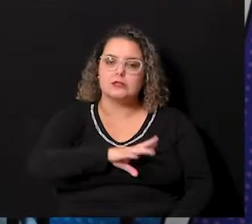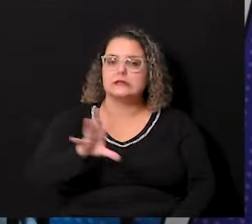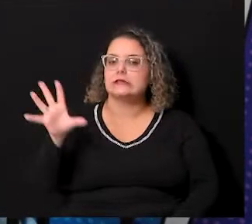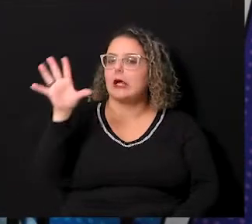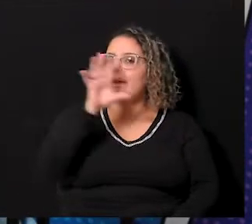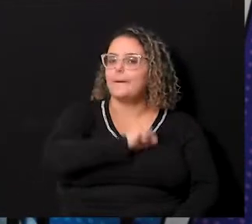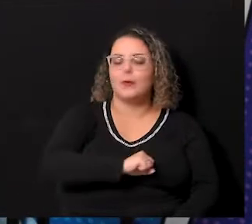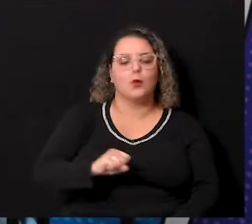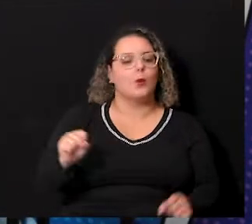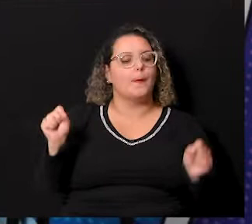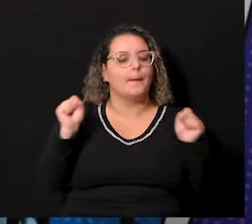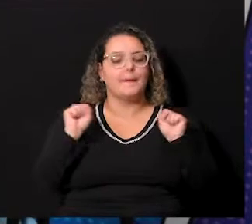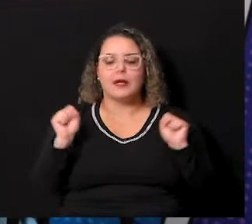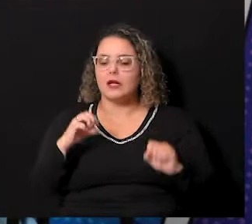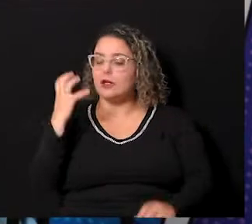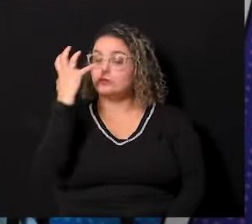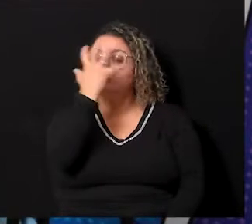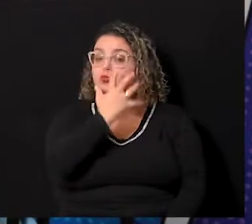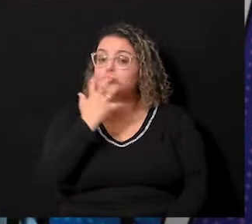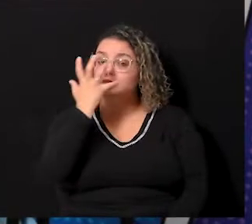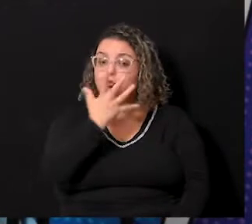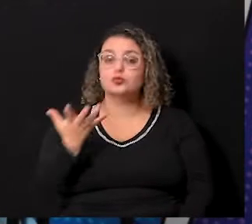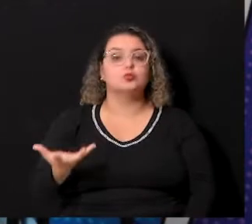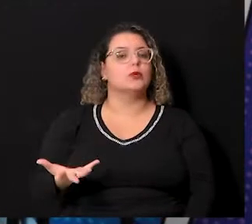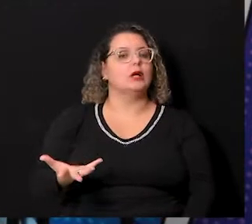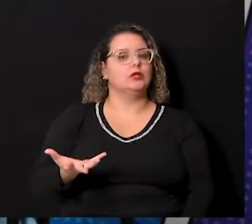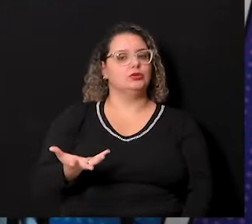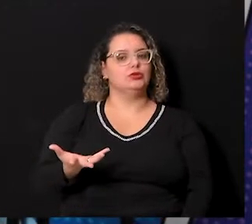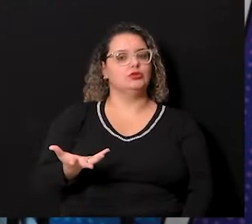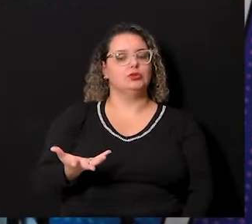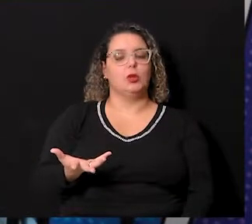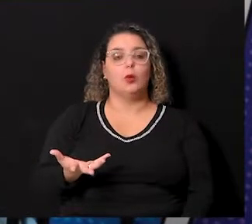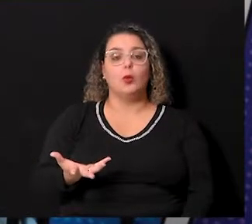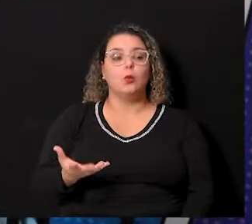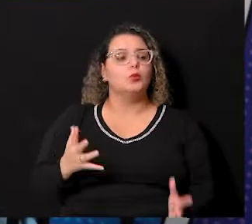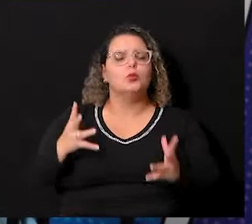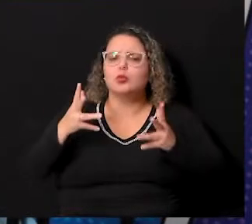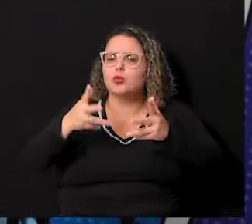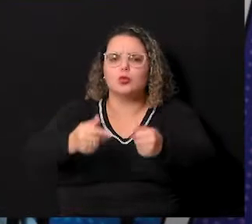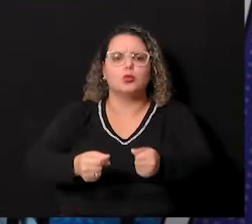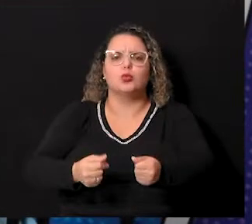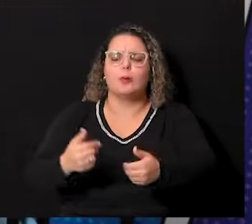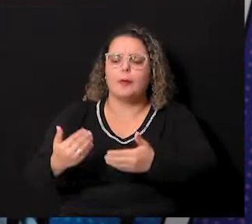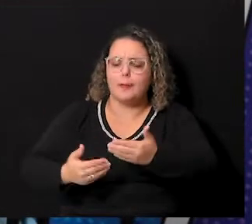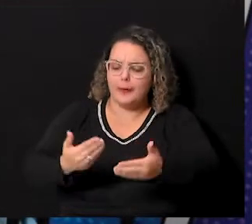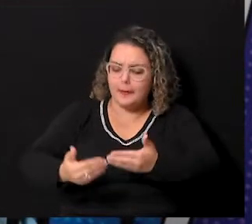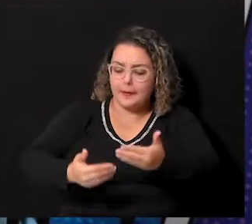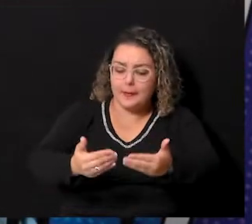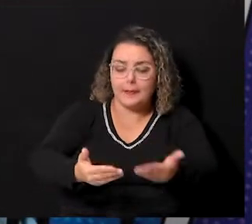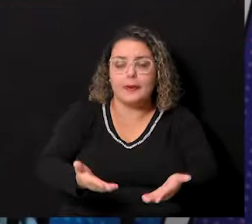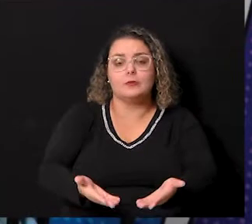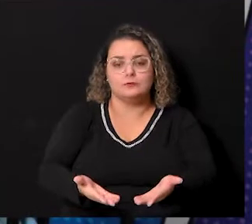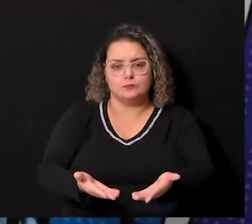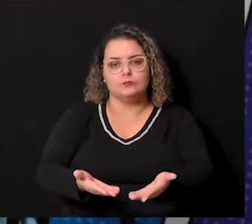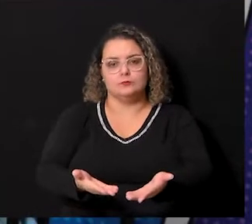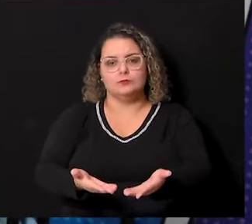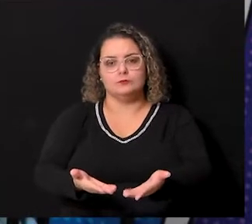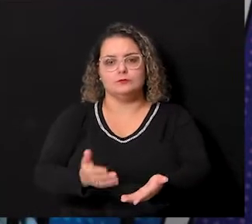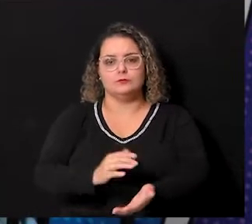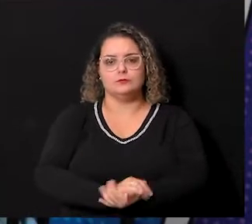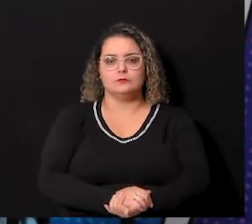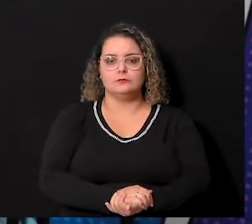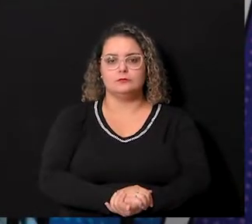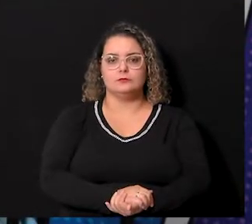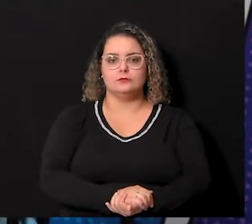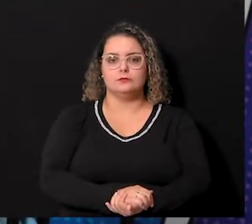romance, amor, paixão, tudo misturado. Então, realmente é um percurso, é um